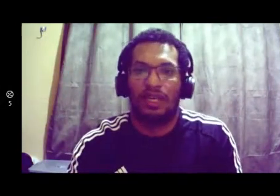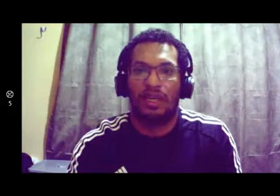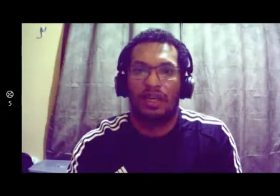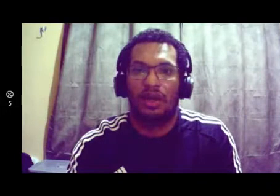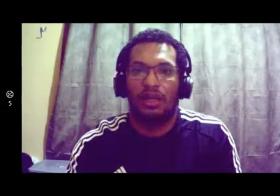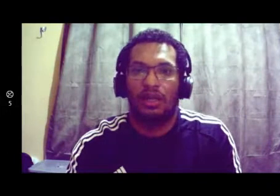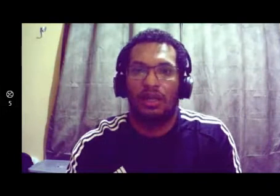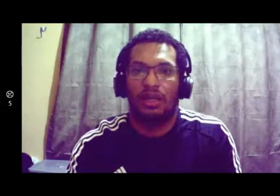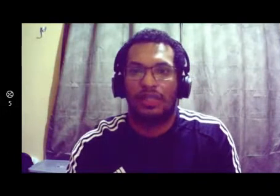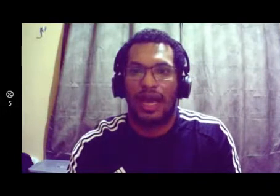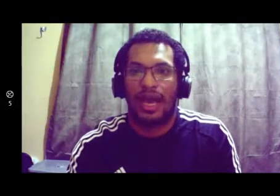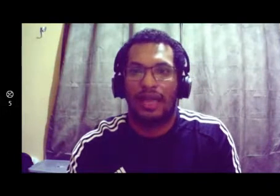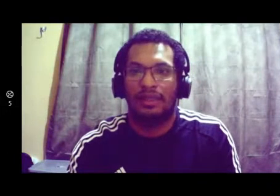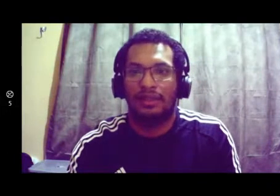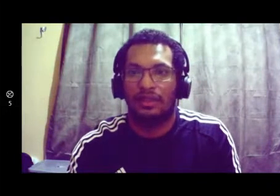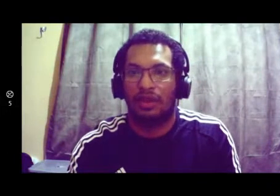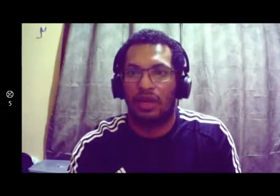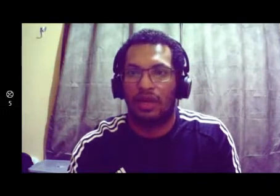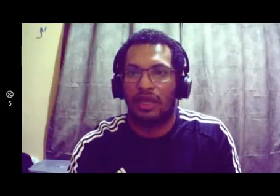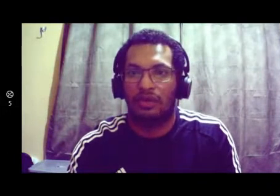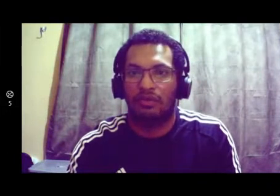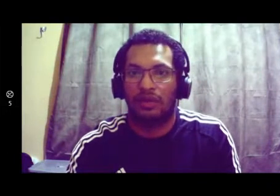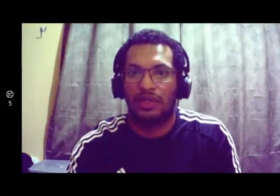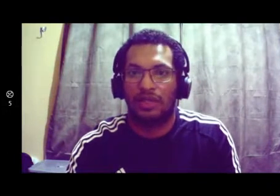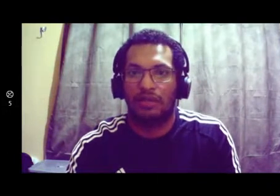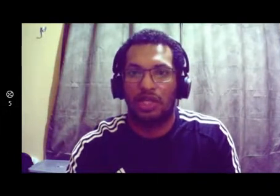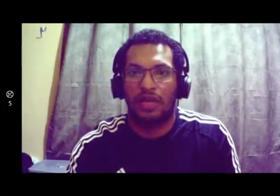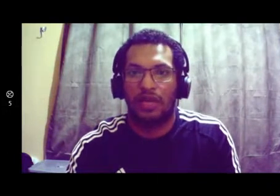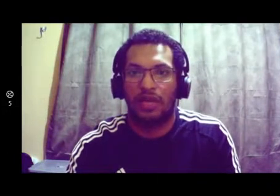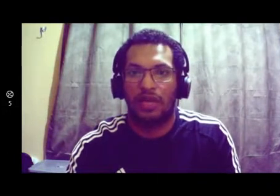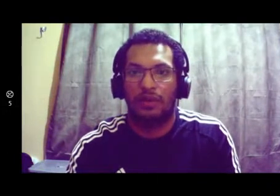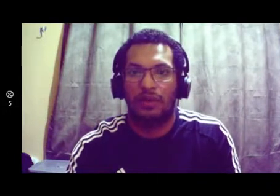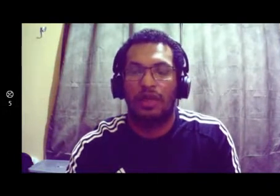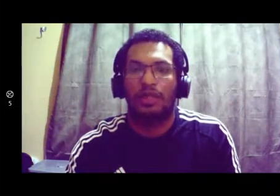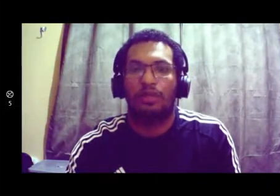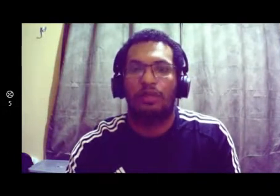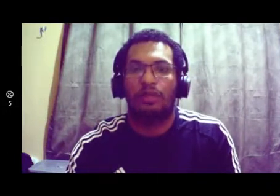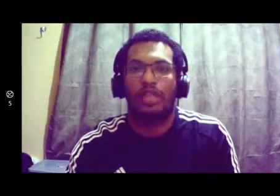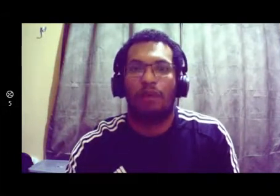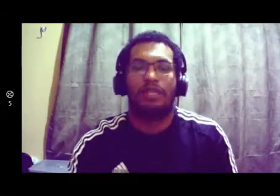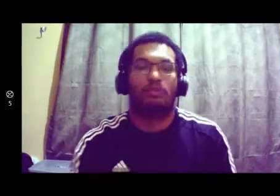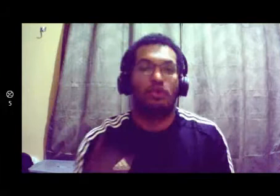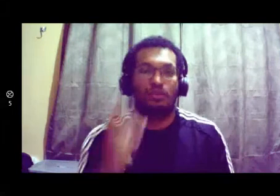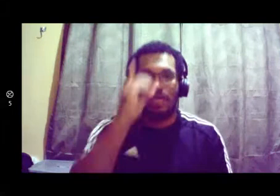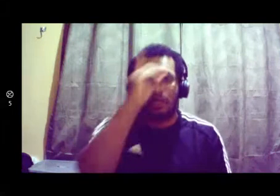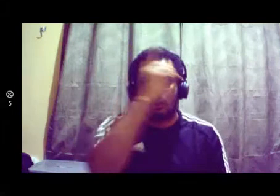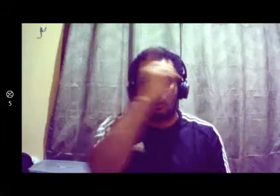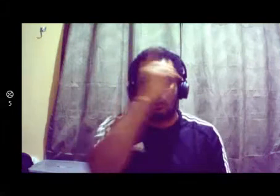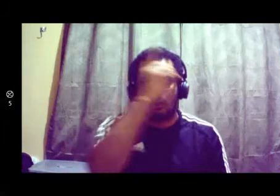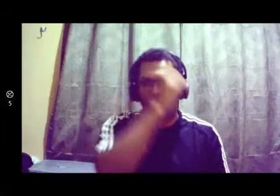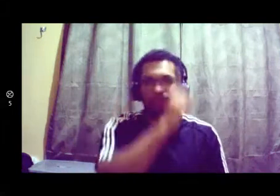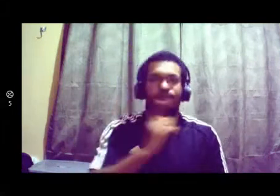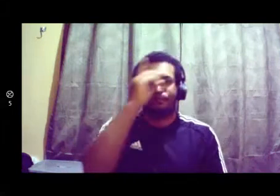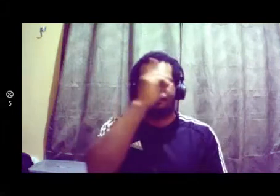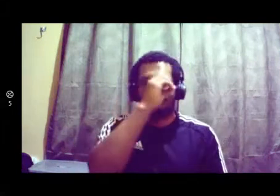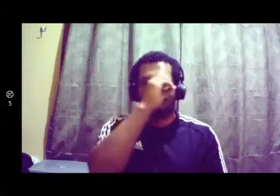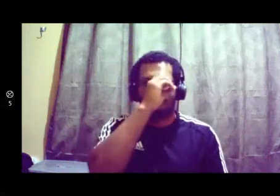estão vendo aqui, ó, tem os sinais. Olha aqui no mouse aqui mexendo. Então tem o sinal, por exemplo, domingo,